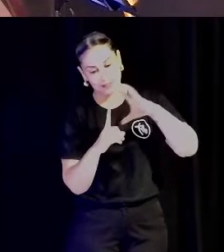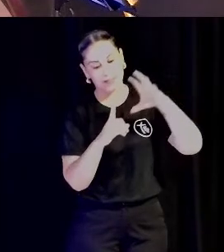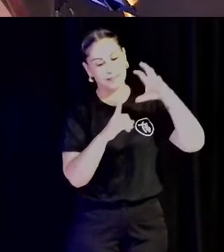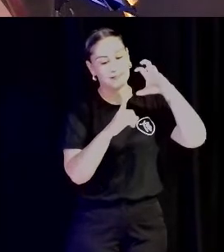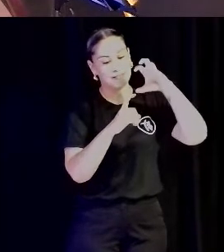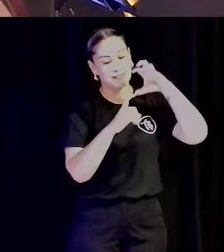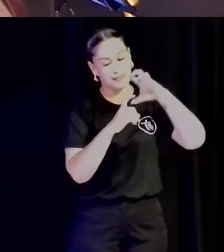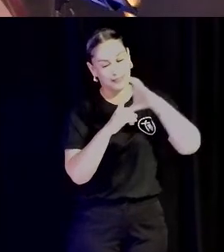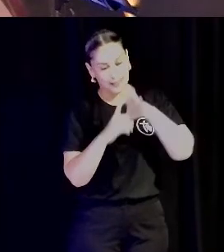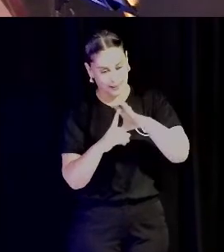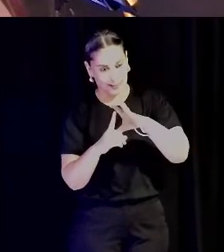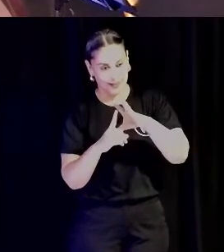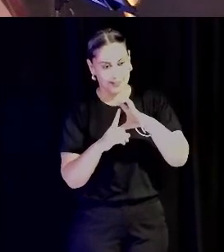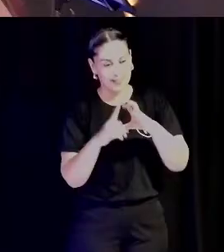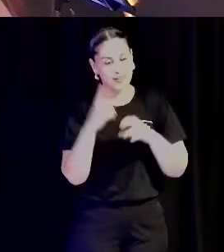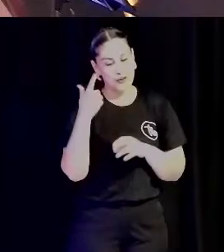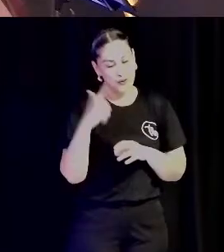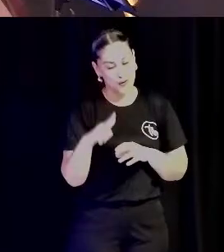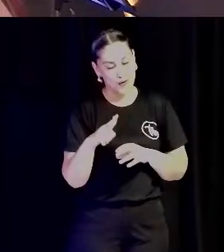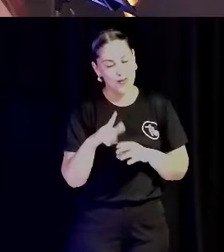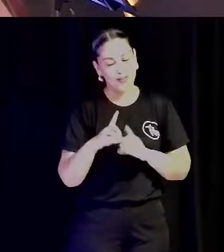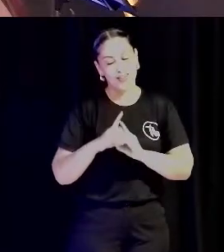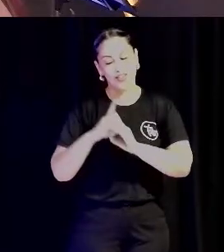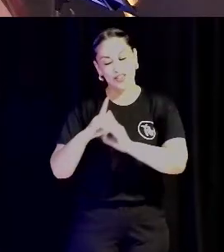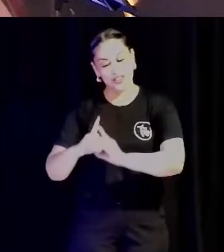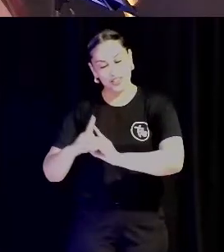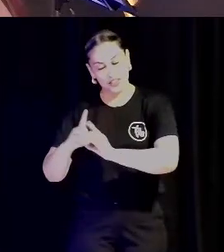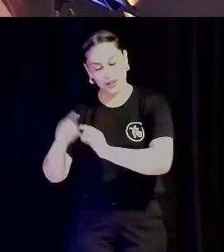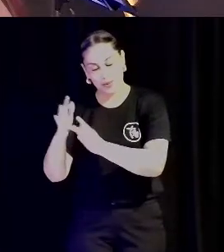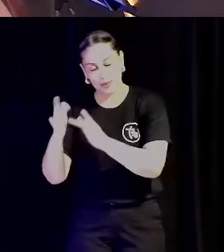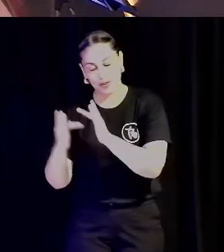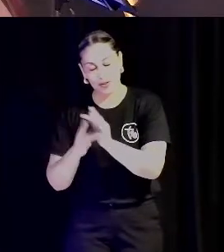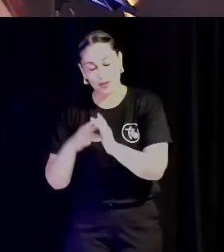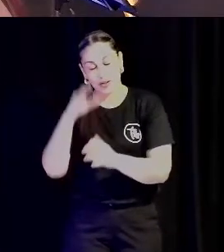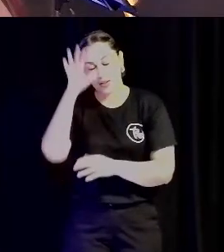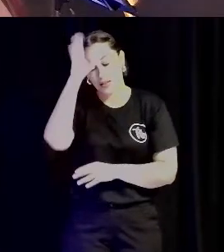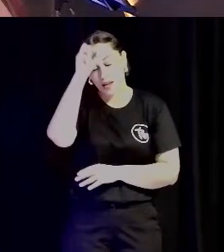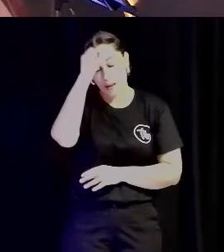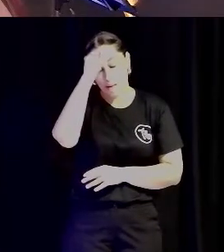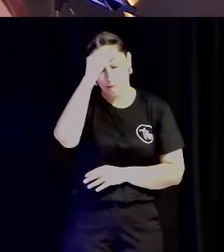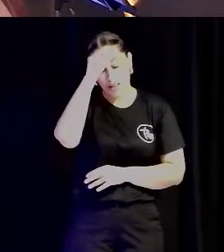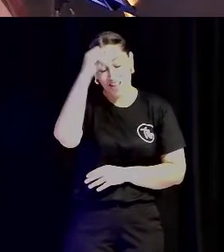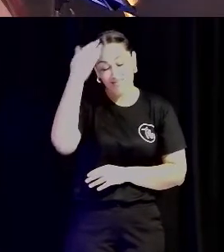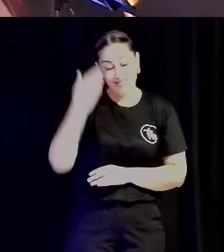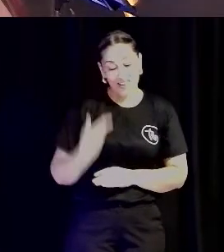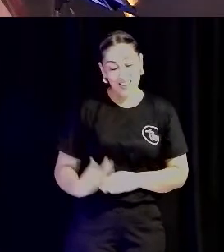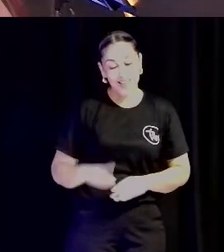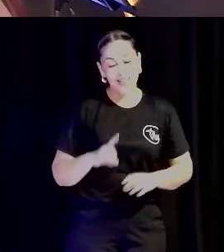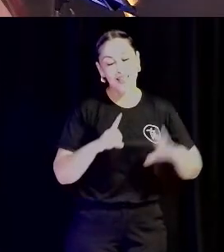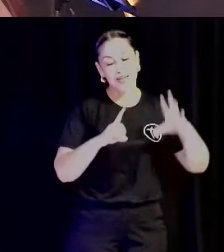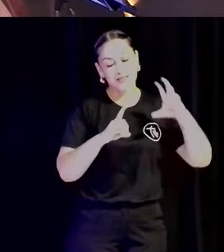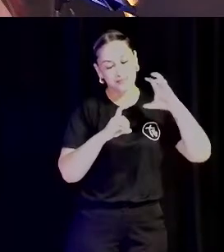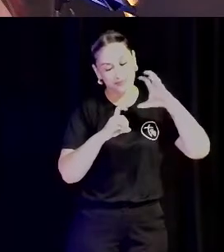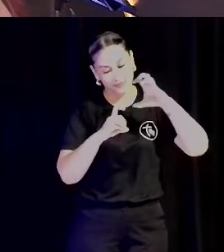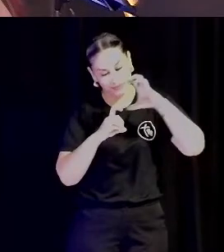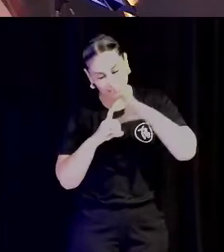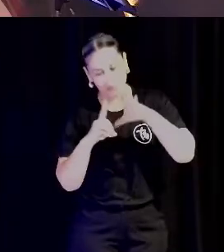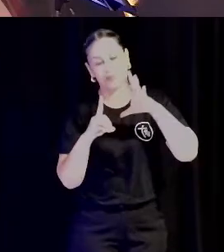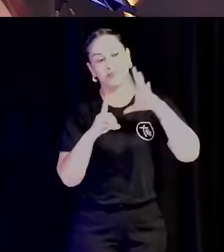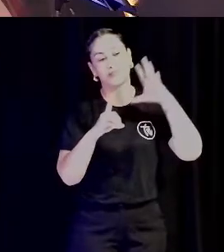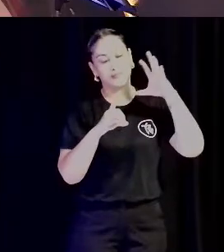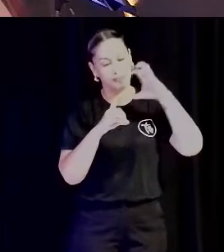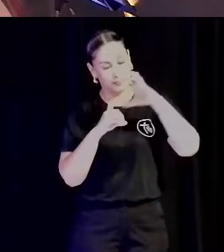Resiliência. Discípulos de Jesus aprendem a ser resilientes. Eles aprenderam